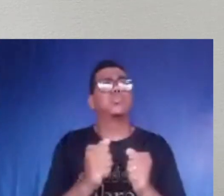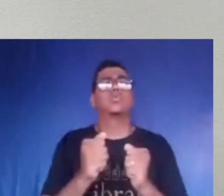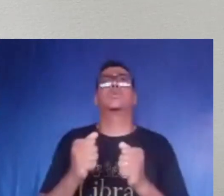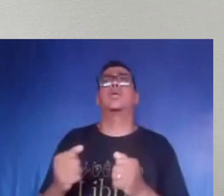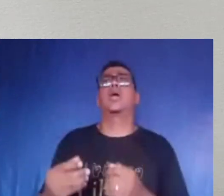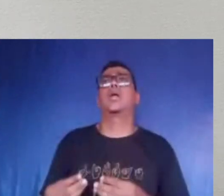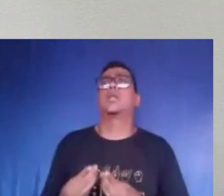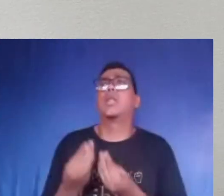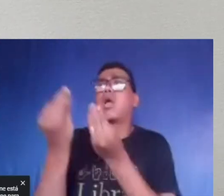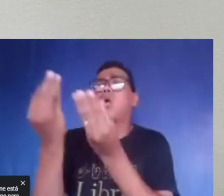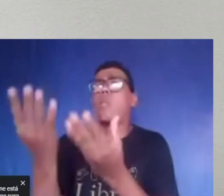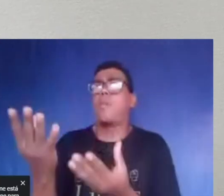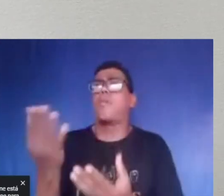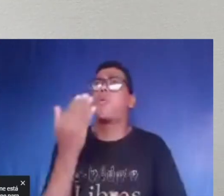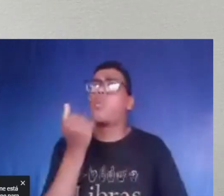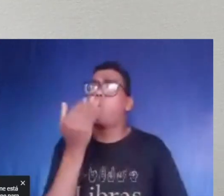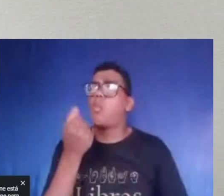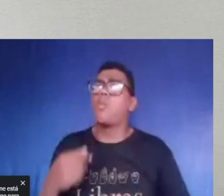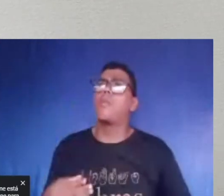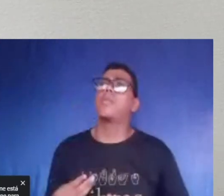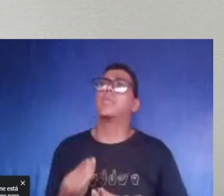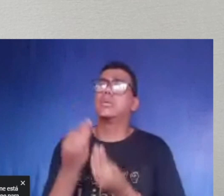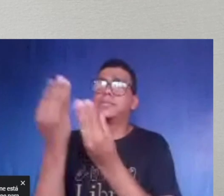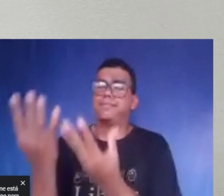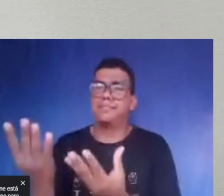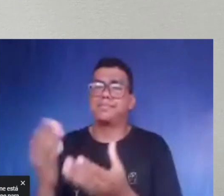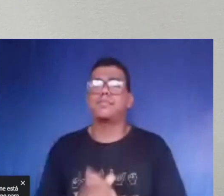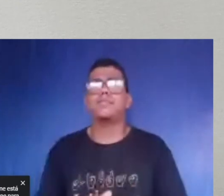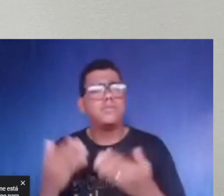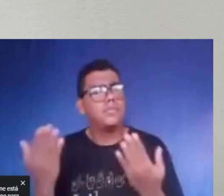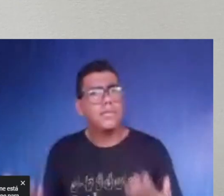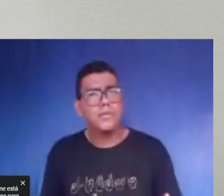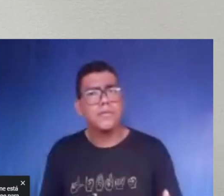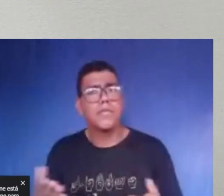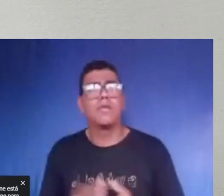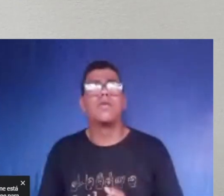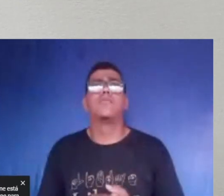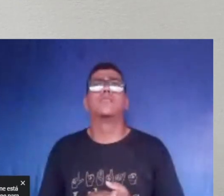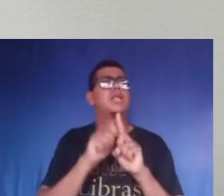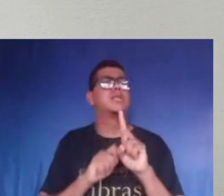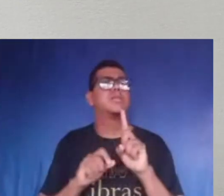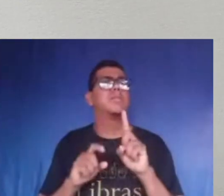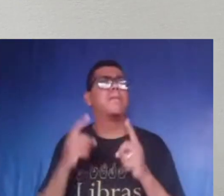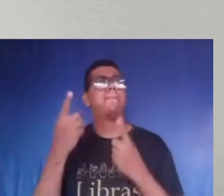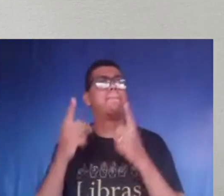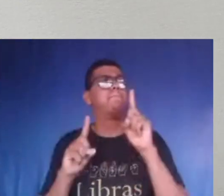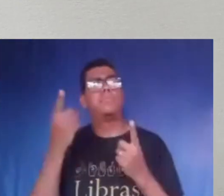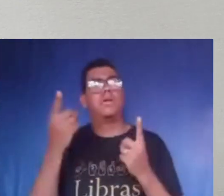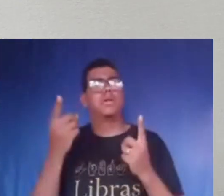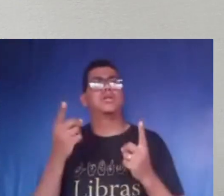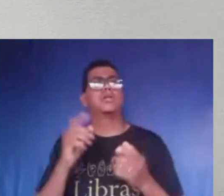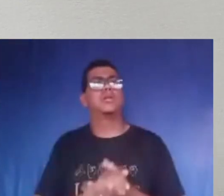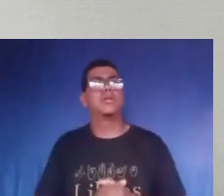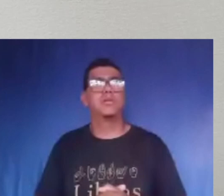a pedra mágica que faria aquilo. Ele botava uma pedra ali no centro daquela panela e aí começou a pedir, olha, mas para isso aqui ficar bom, dar